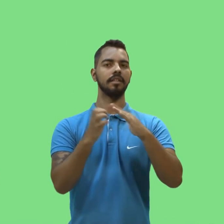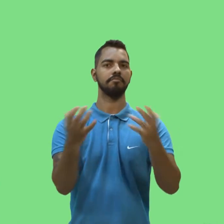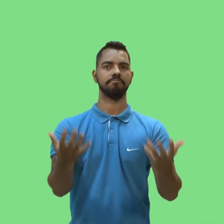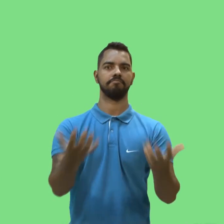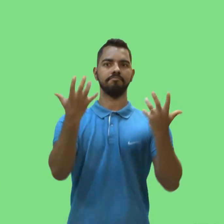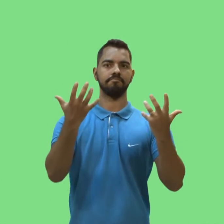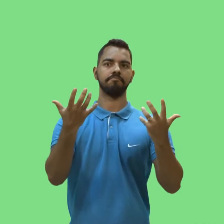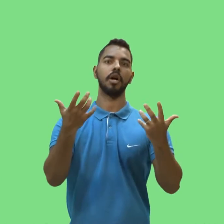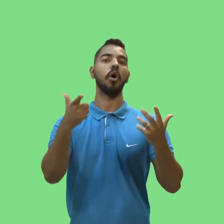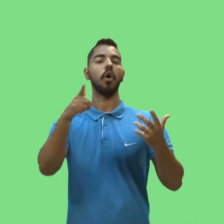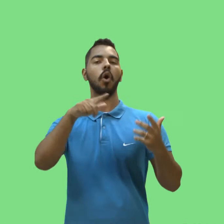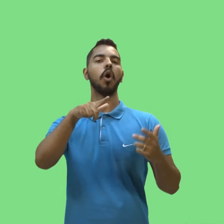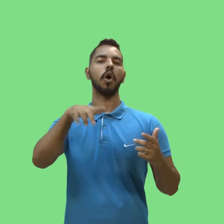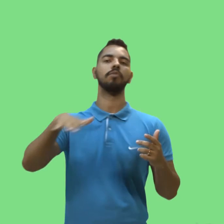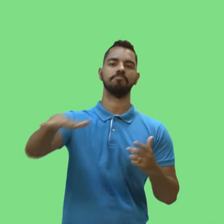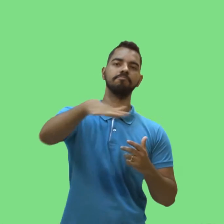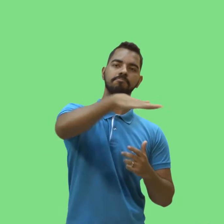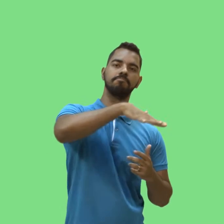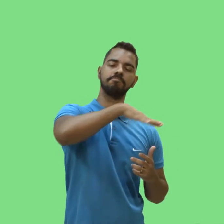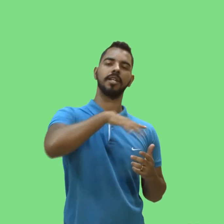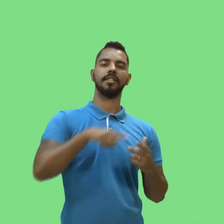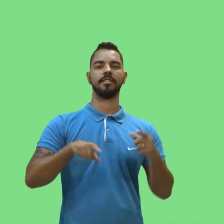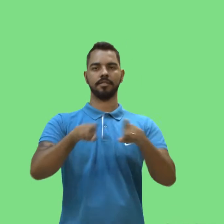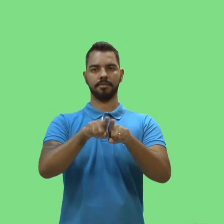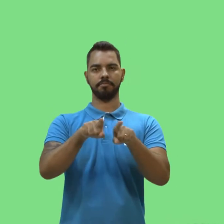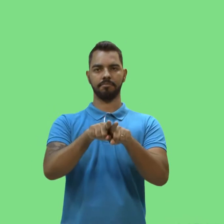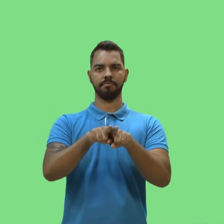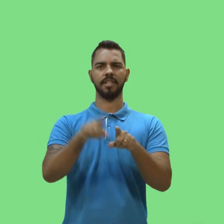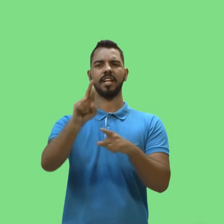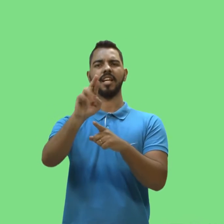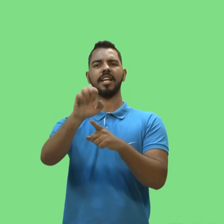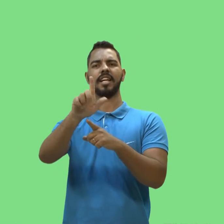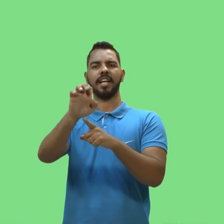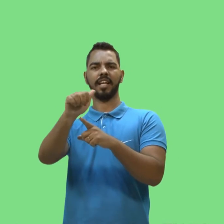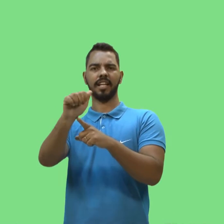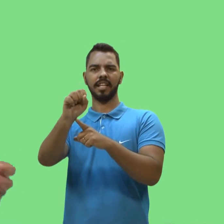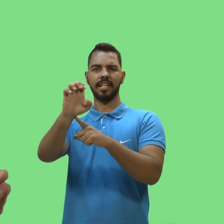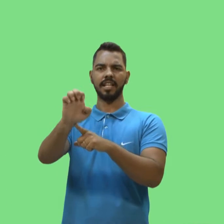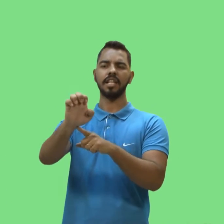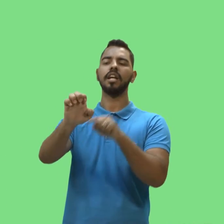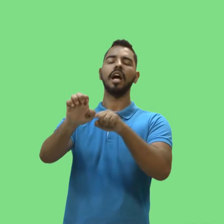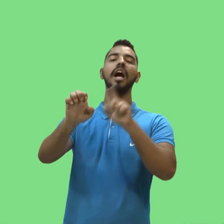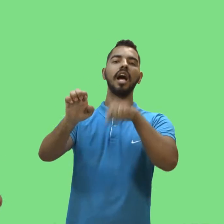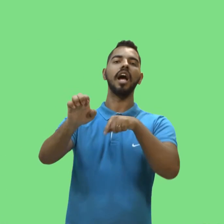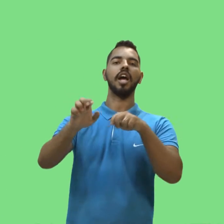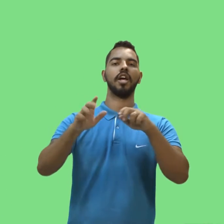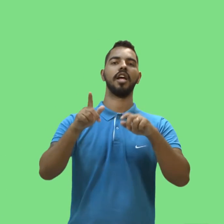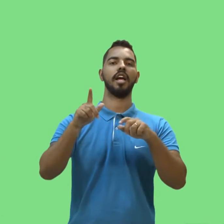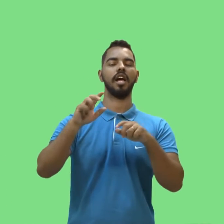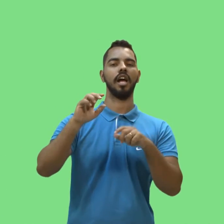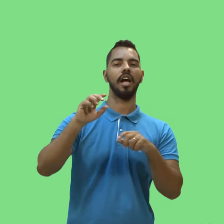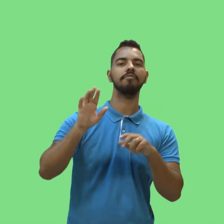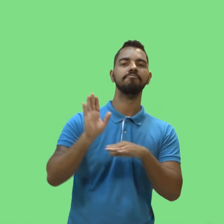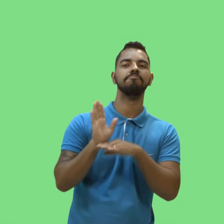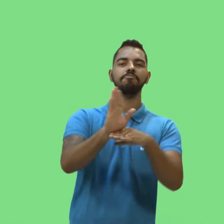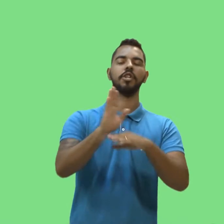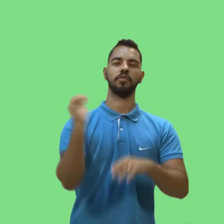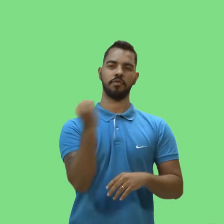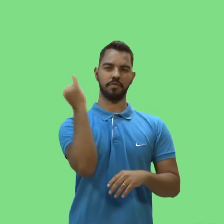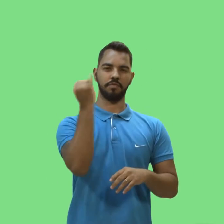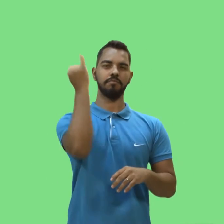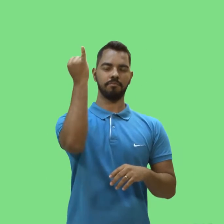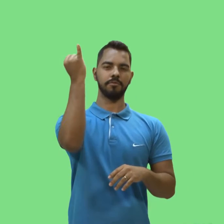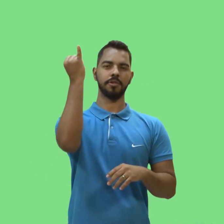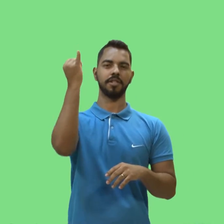terá a percepção da importância do release para a promoção da imagem da empresa ou de fatos relacionados ao seu meio. O